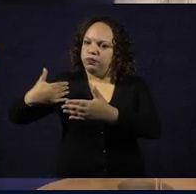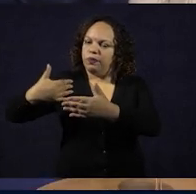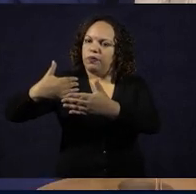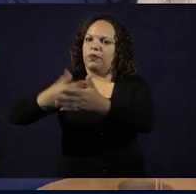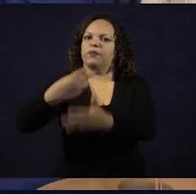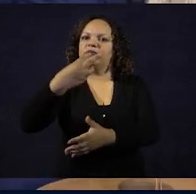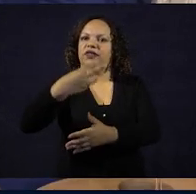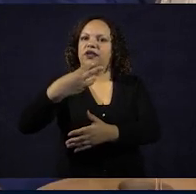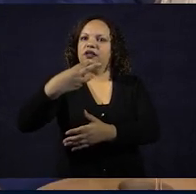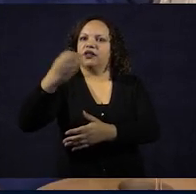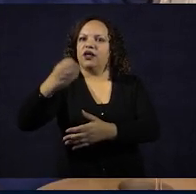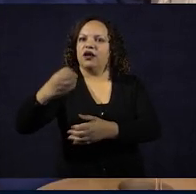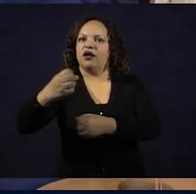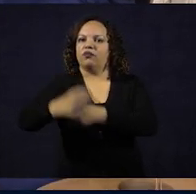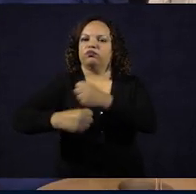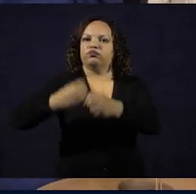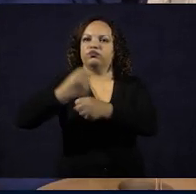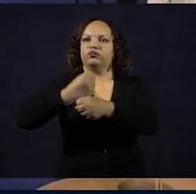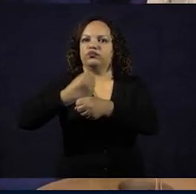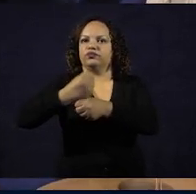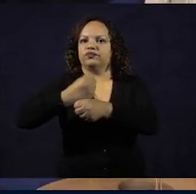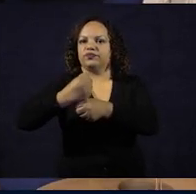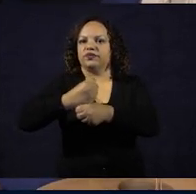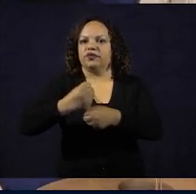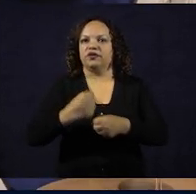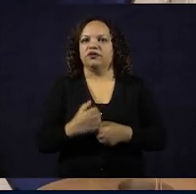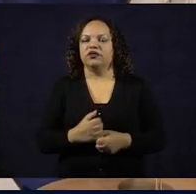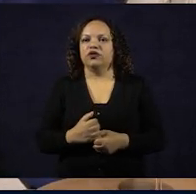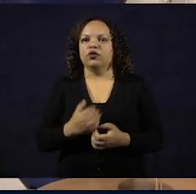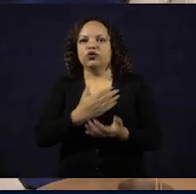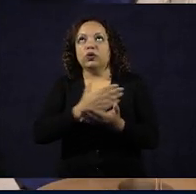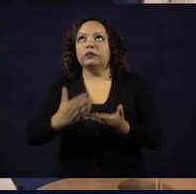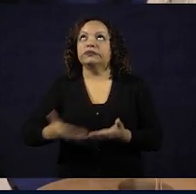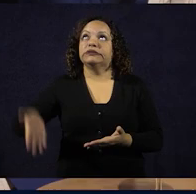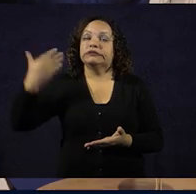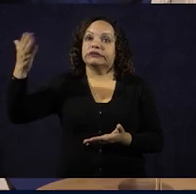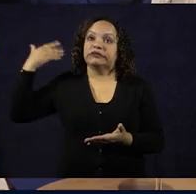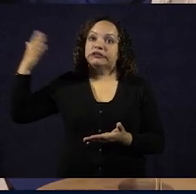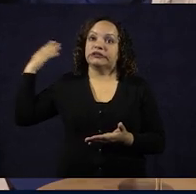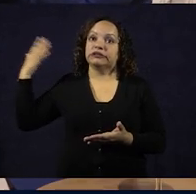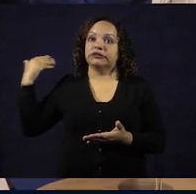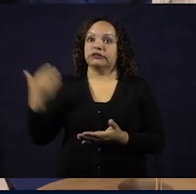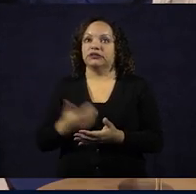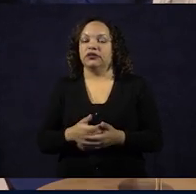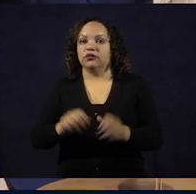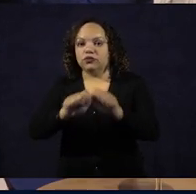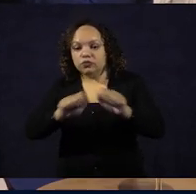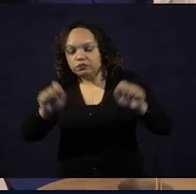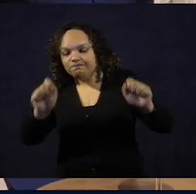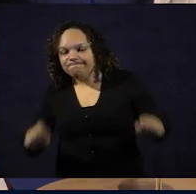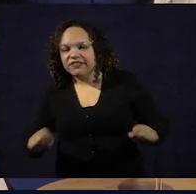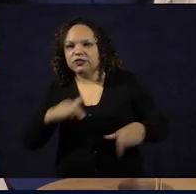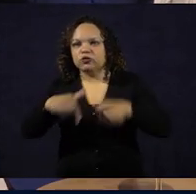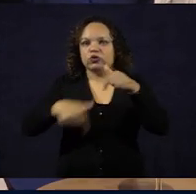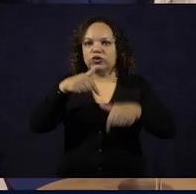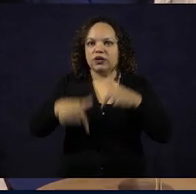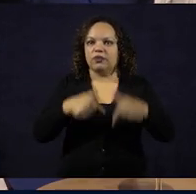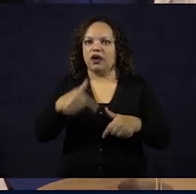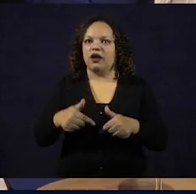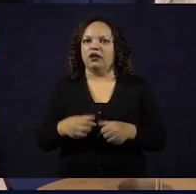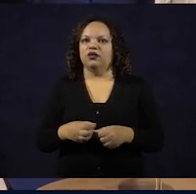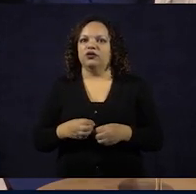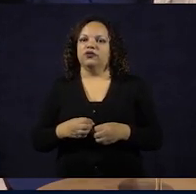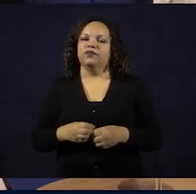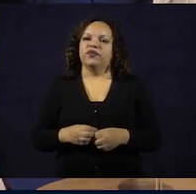30 anos né quando o eu comecei lá atrás na mesa de operações no